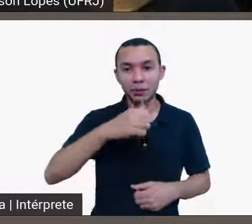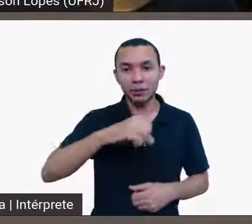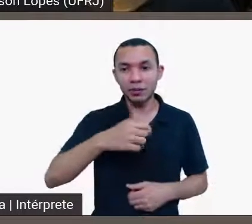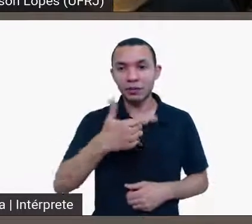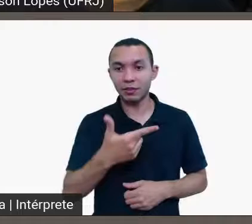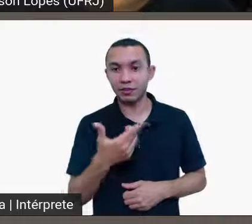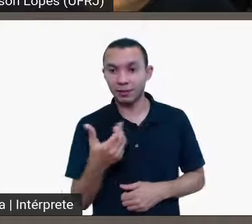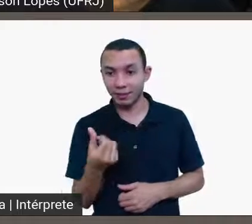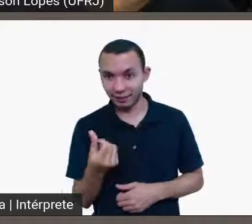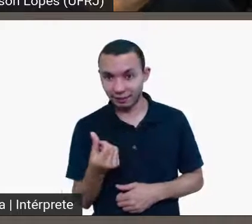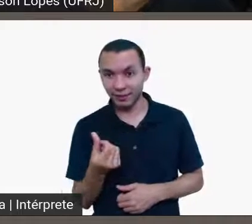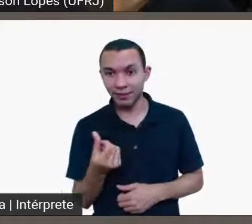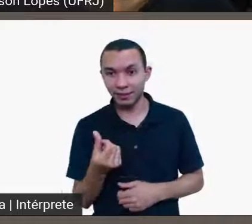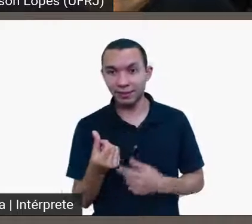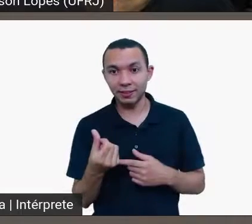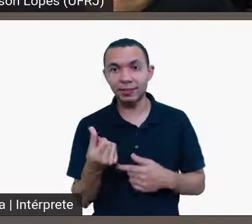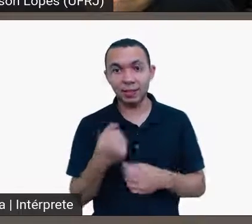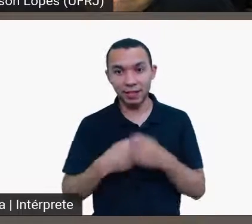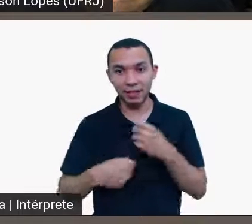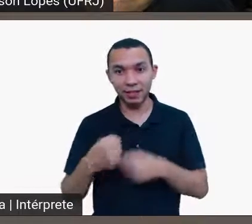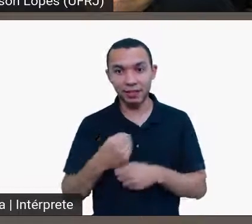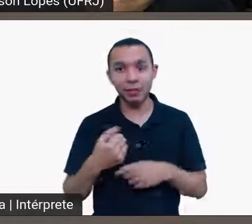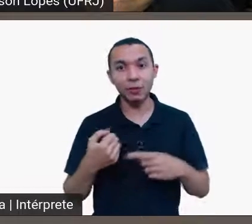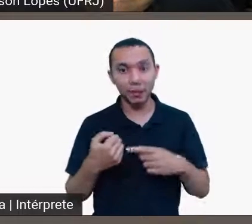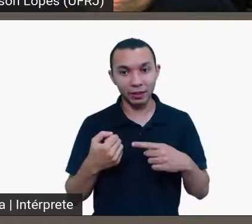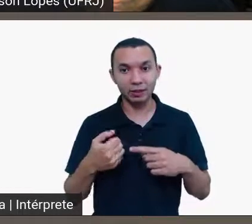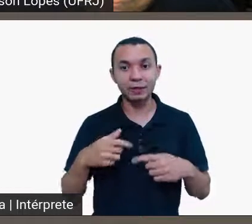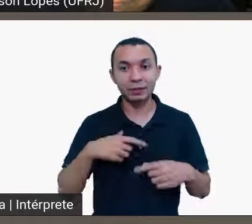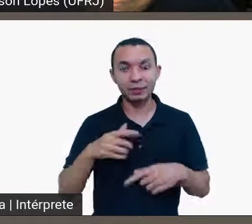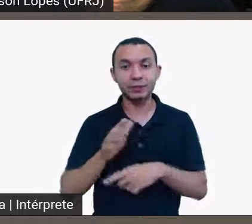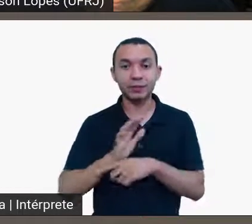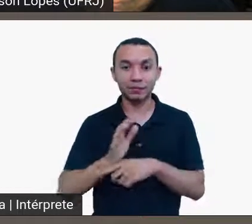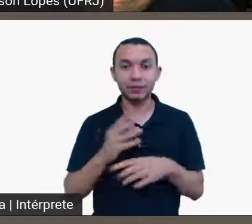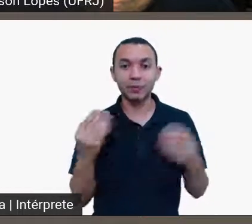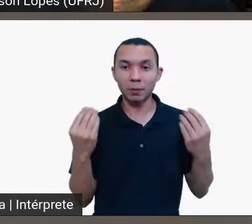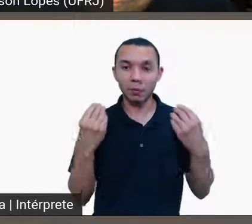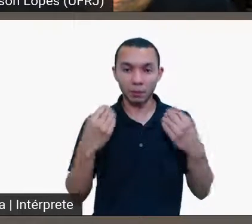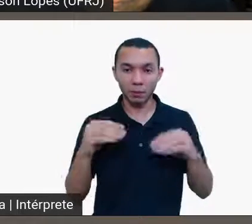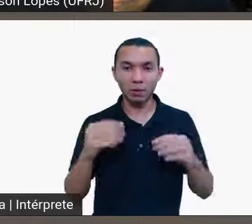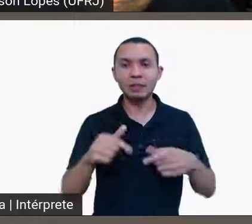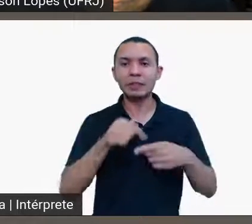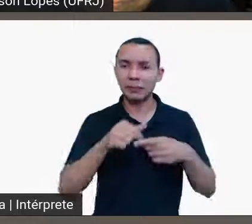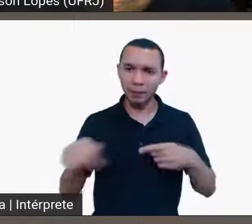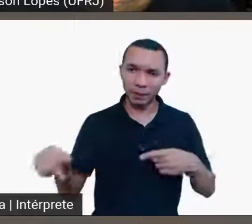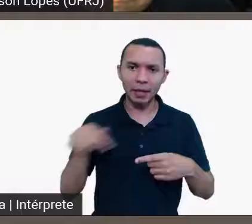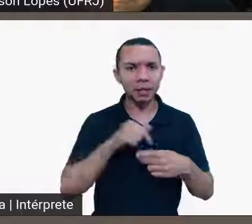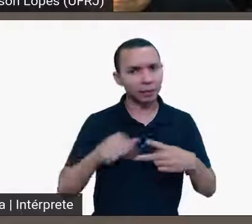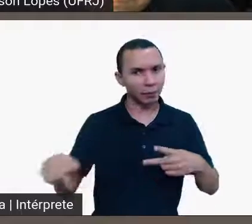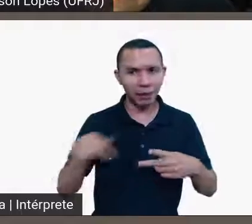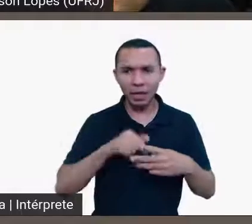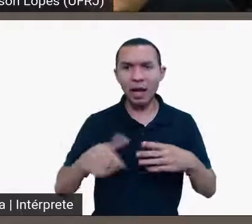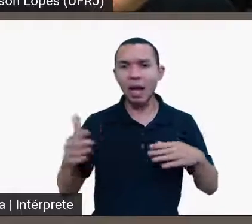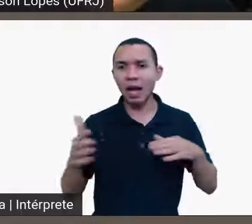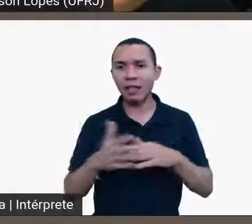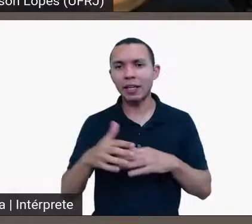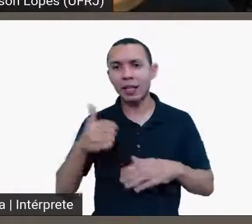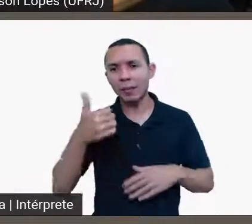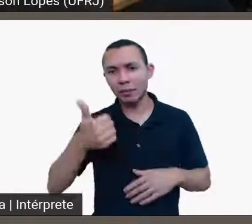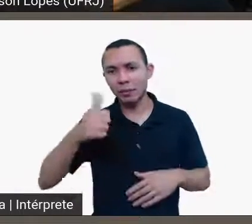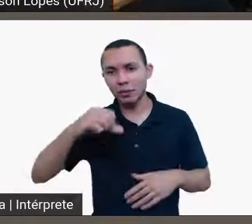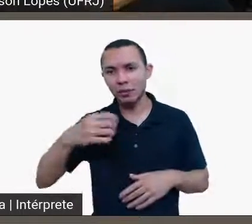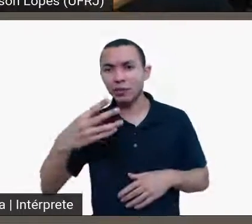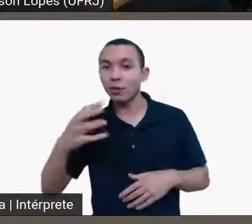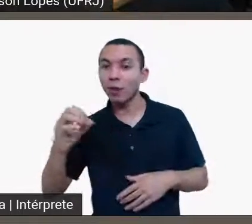1926 e que vai ter e vai publicar semanalmente até o início da década de 40, a outra revista